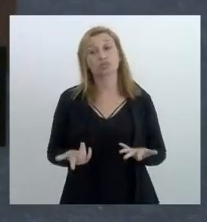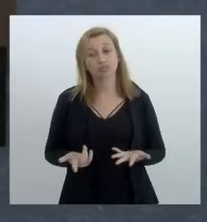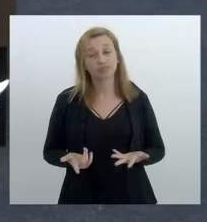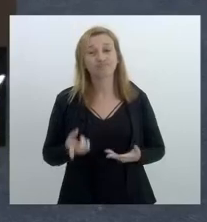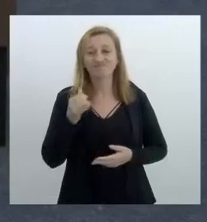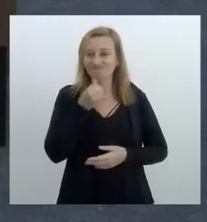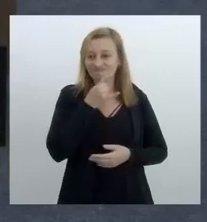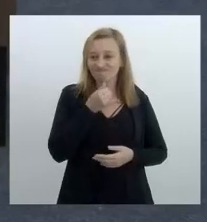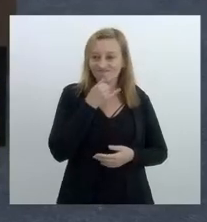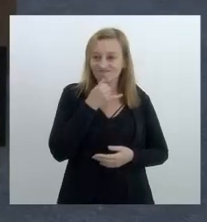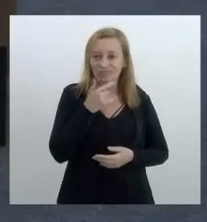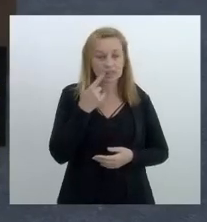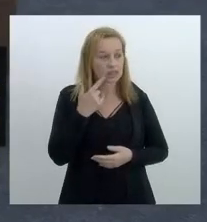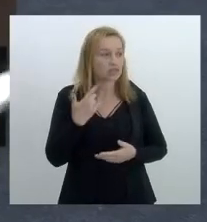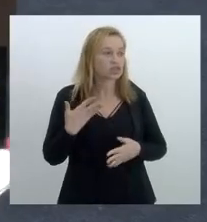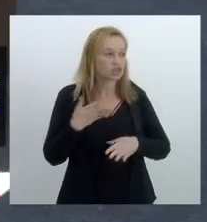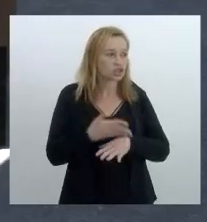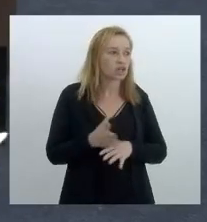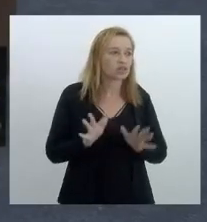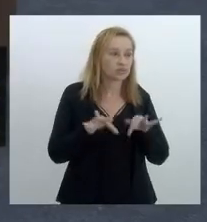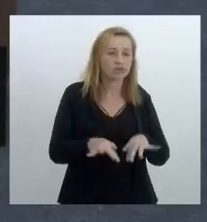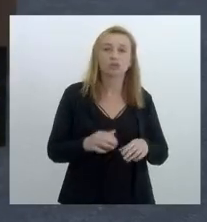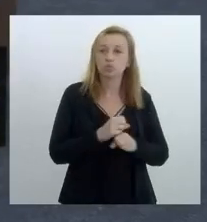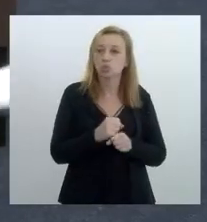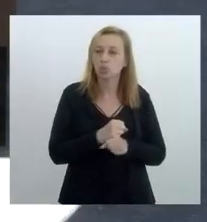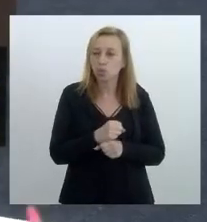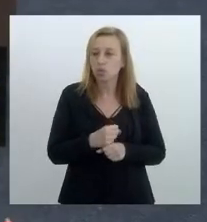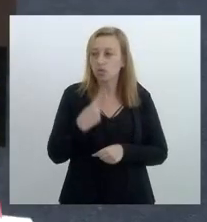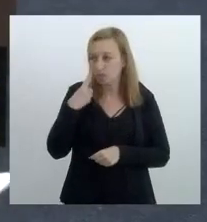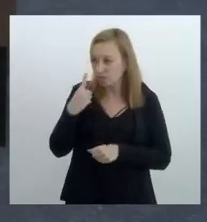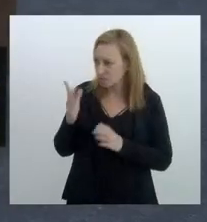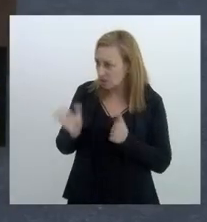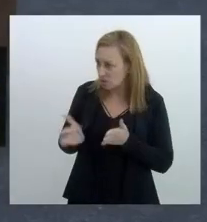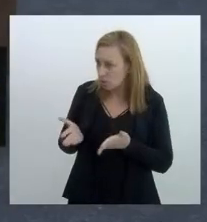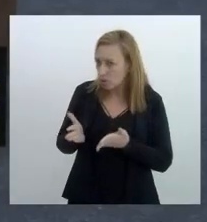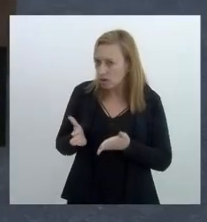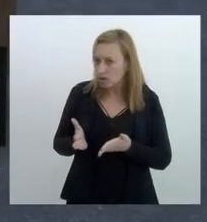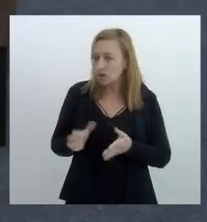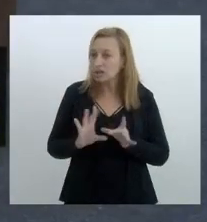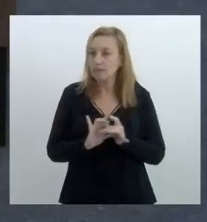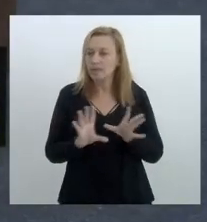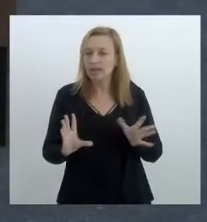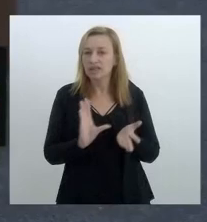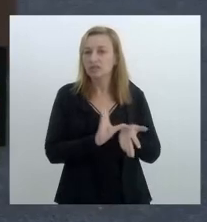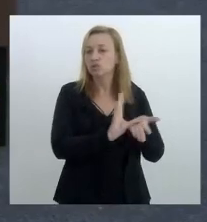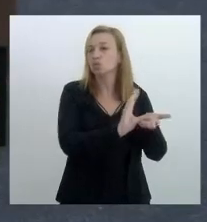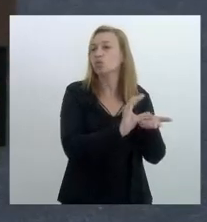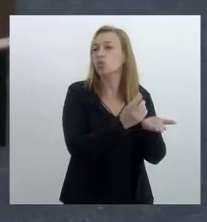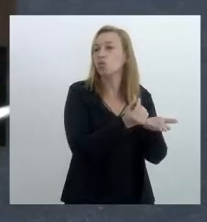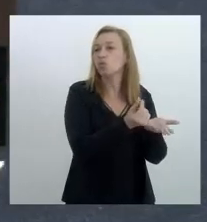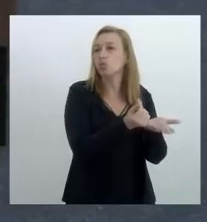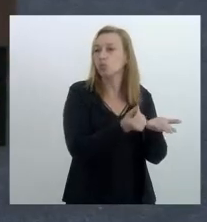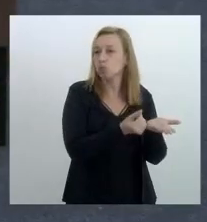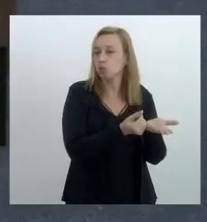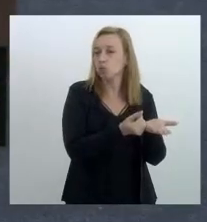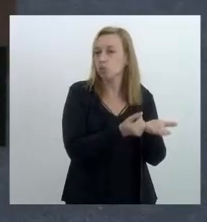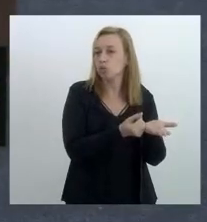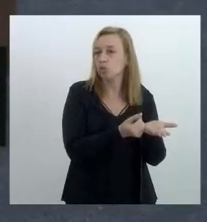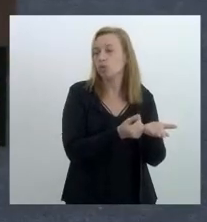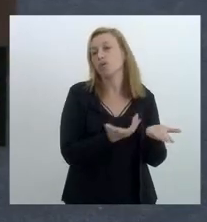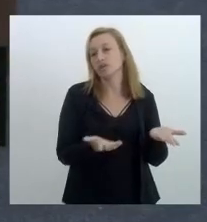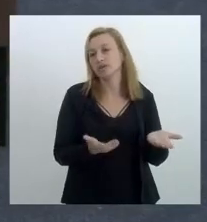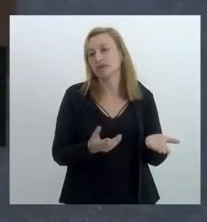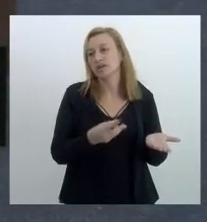muito triste a gente chegar no final do ano, como temos agora, com uma liberação do orçamento que foi contingenciada em